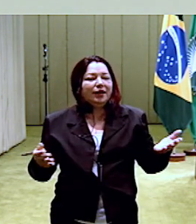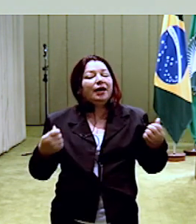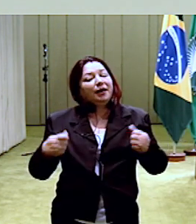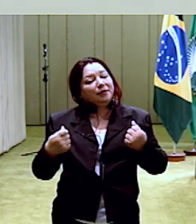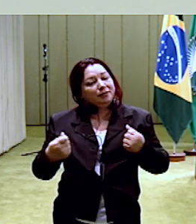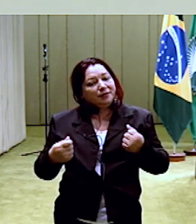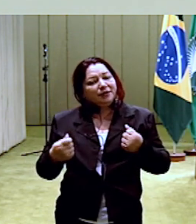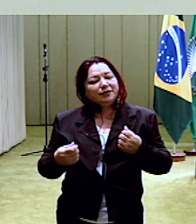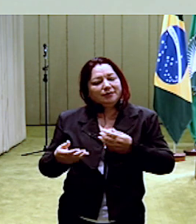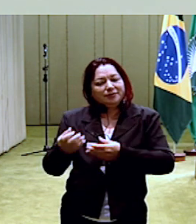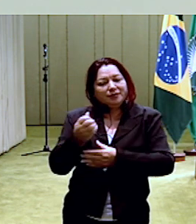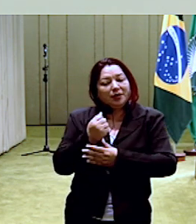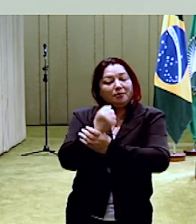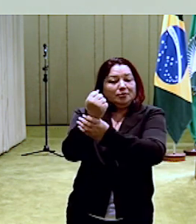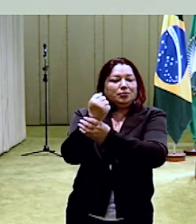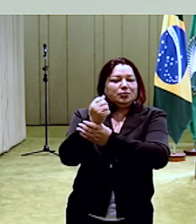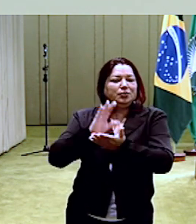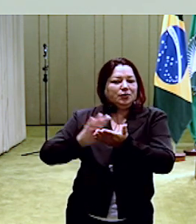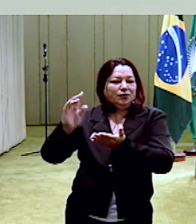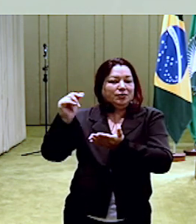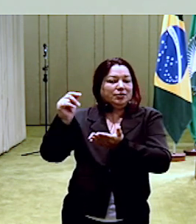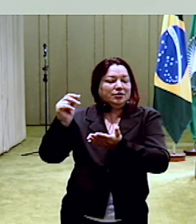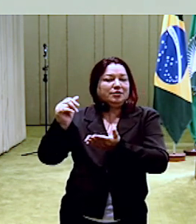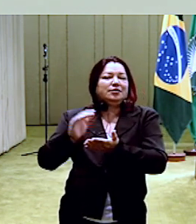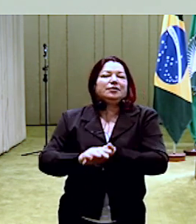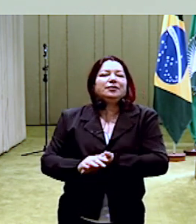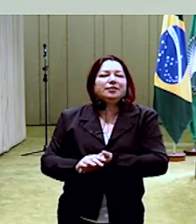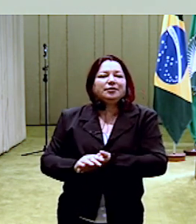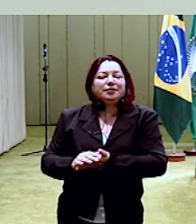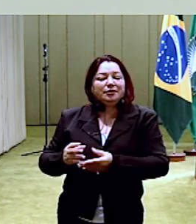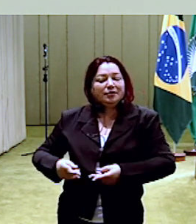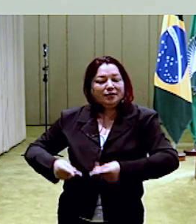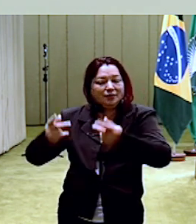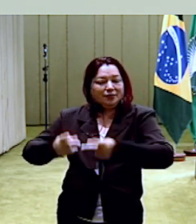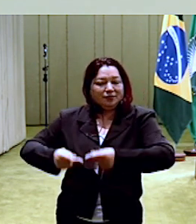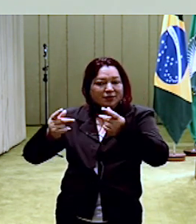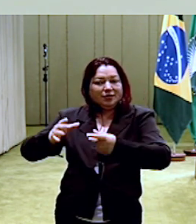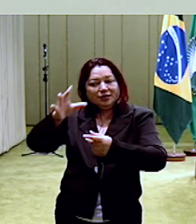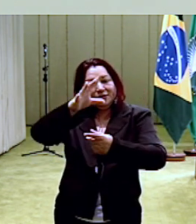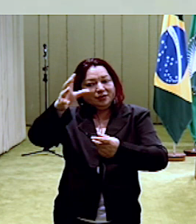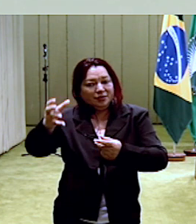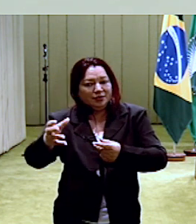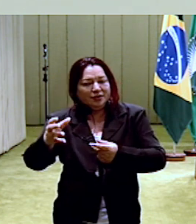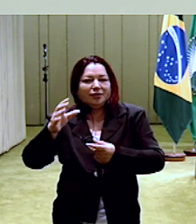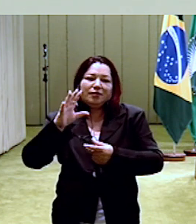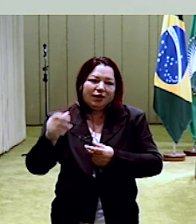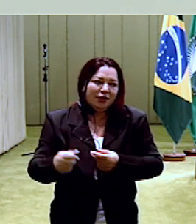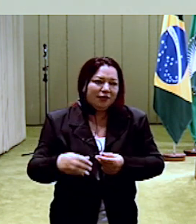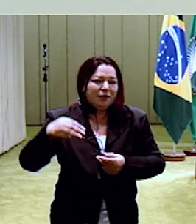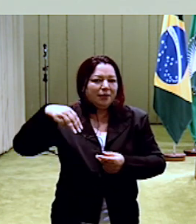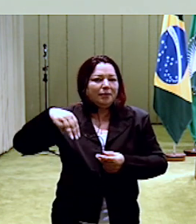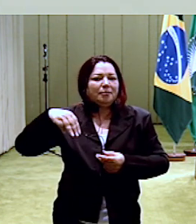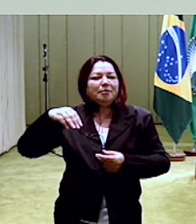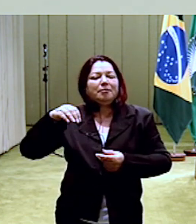retomar o apoio financeiro do Brasil às exportações. Então, isso é uma prioridade tanto no MIDIC, né, no Ministério de